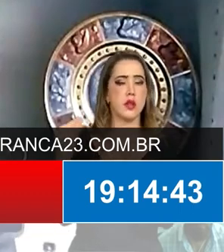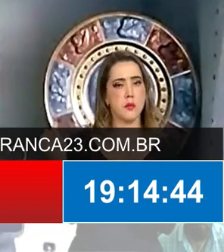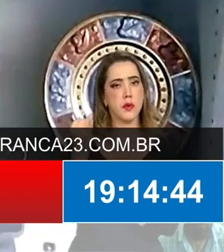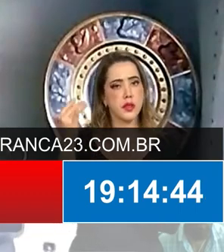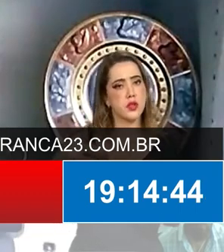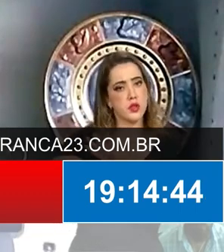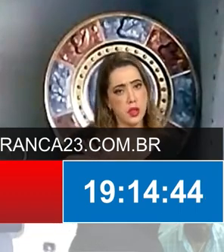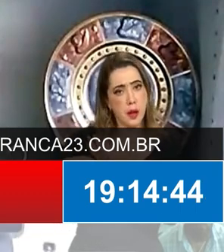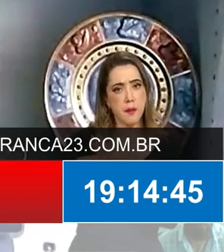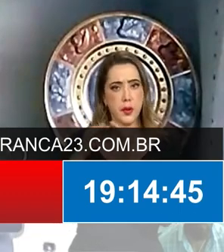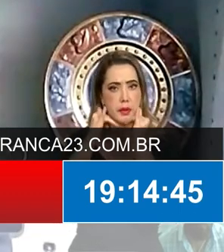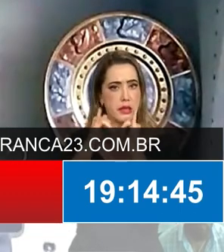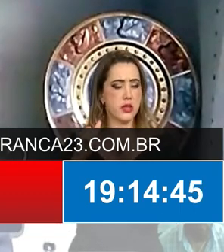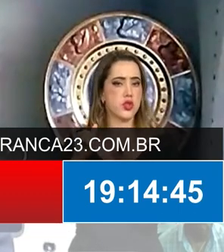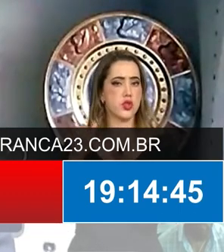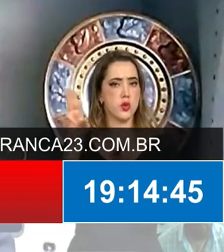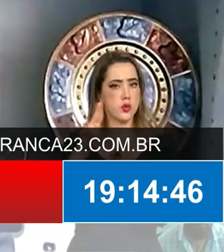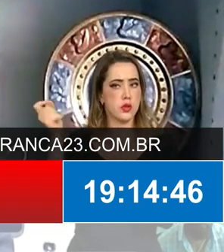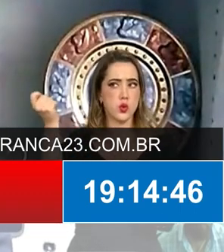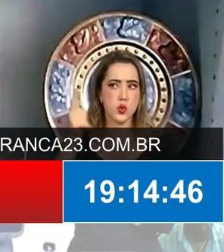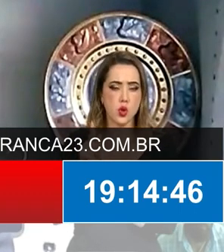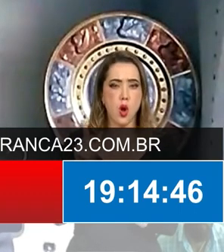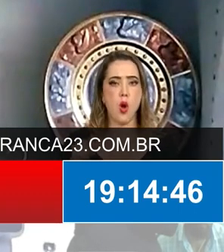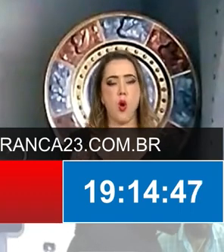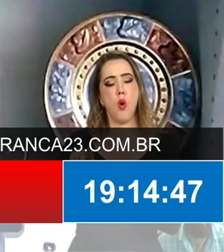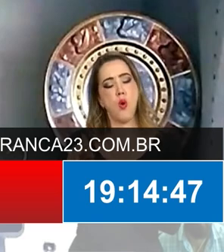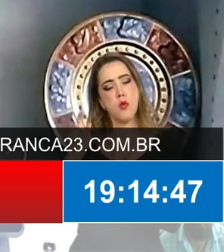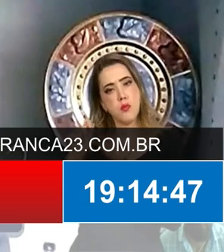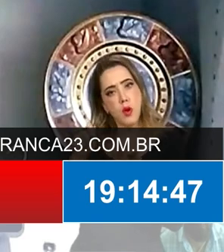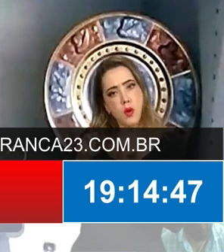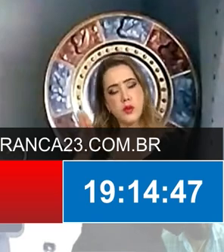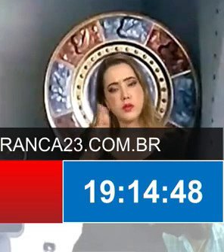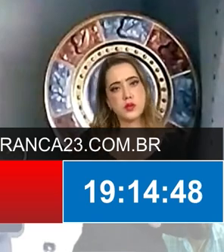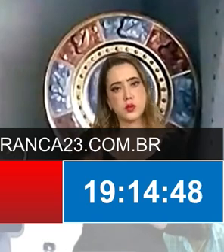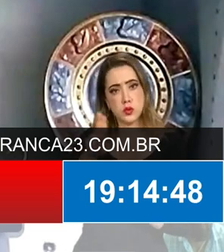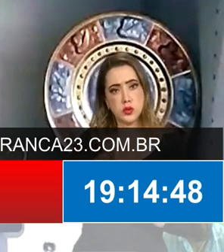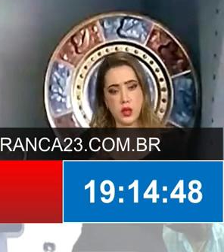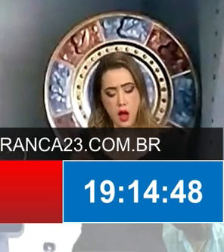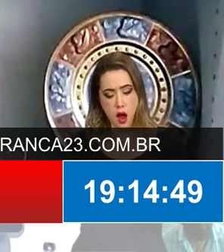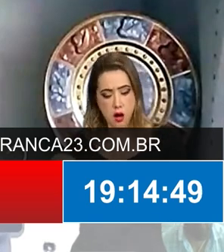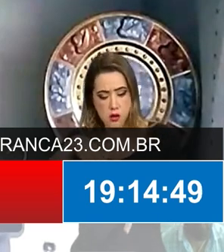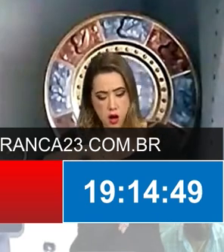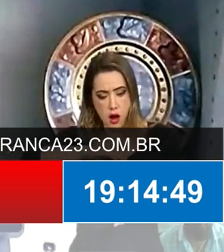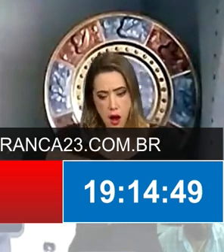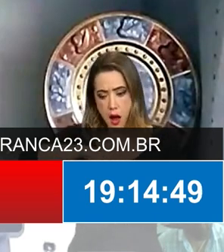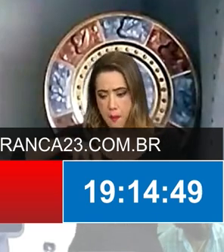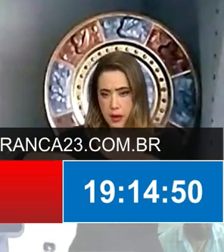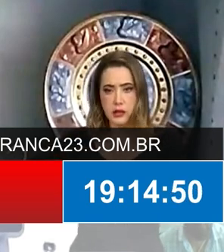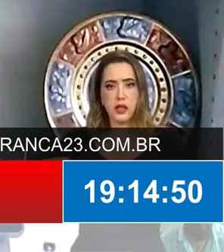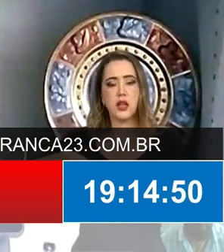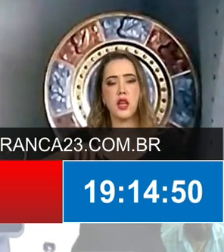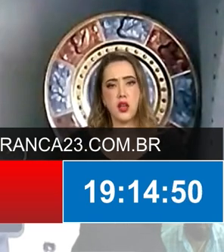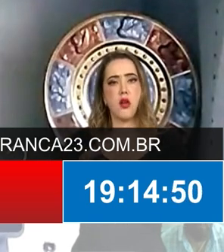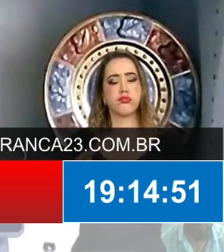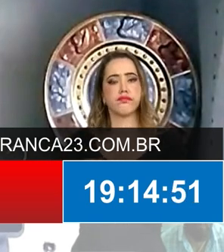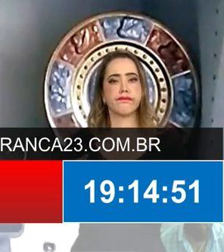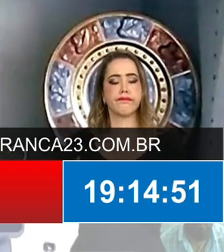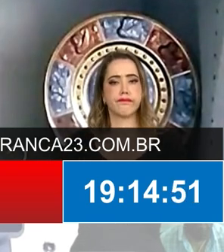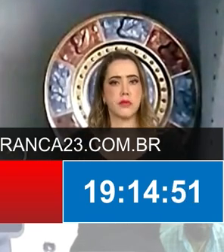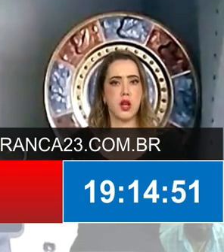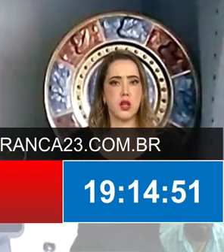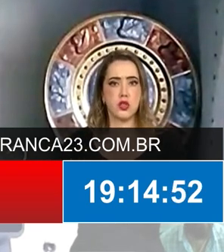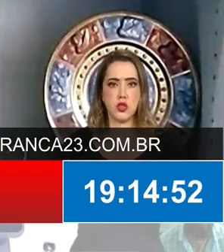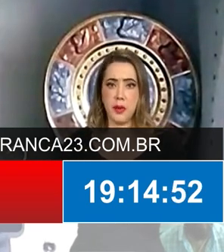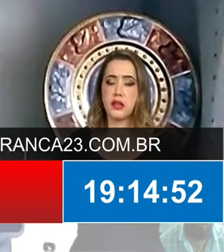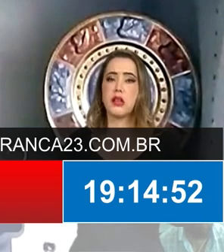sistema fotovoltaico com bateria que possa atender aí o dia inteiro o funcionamento